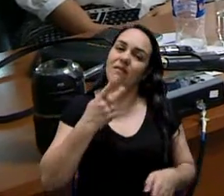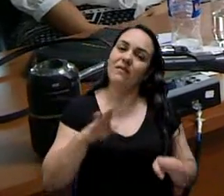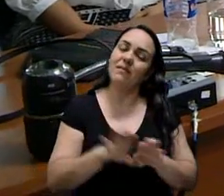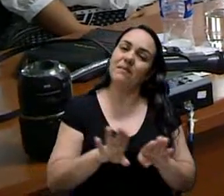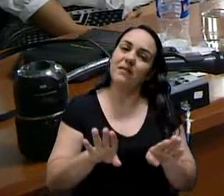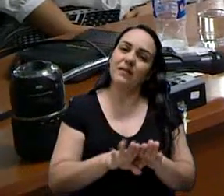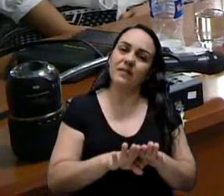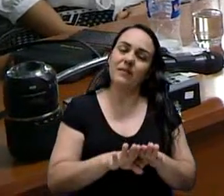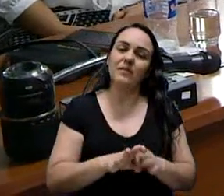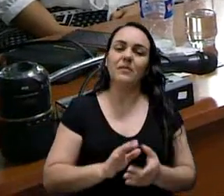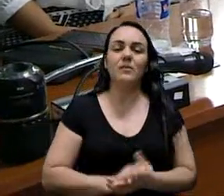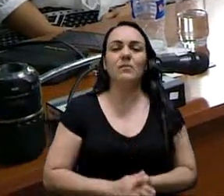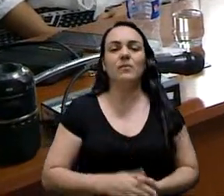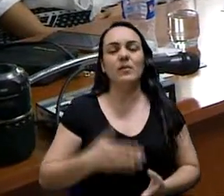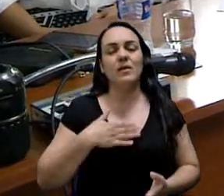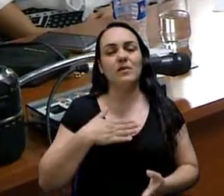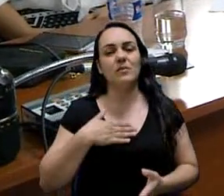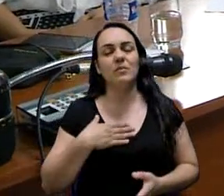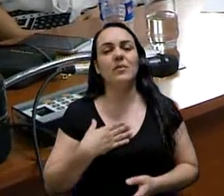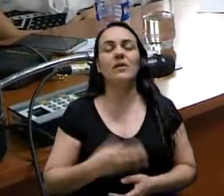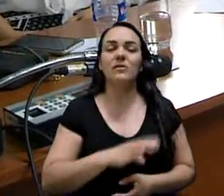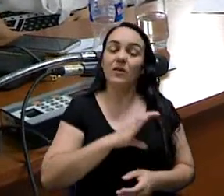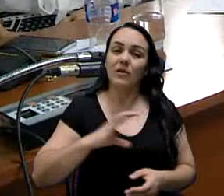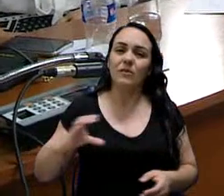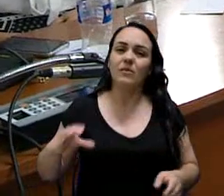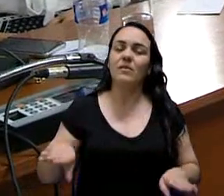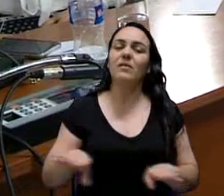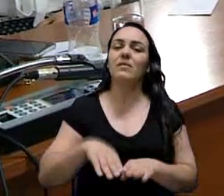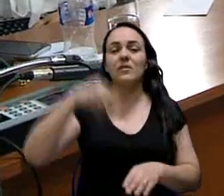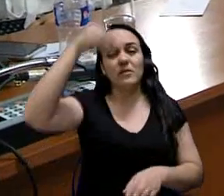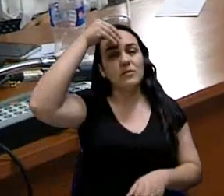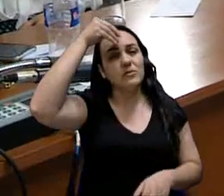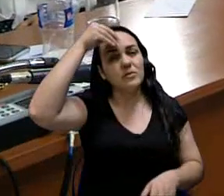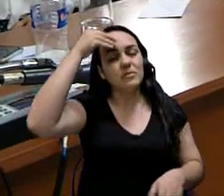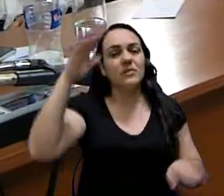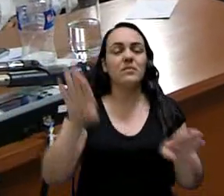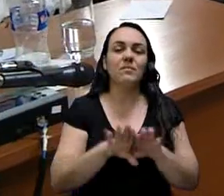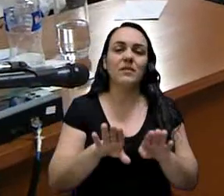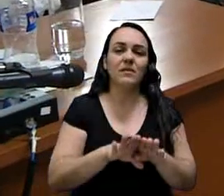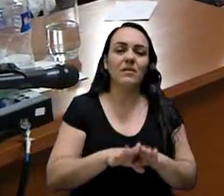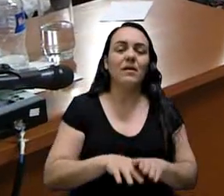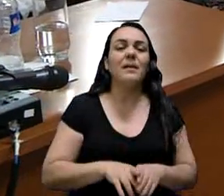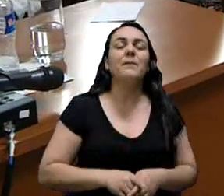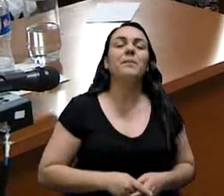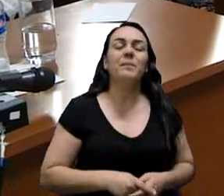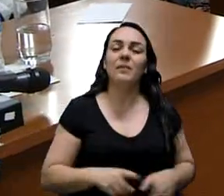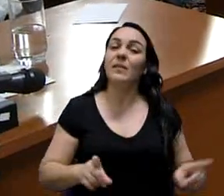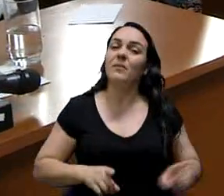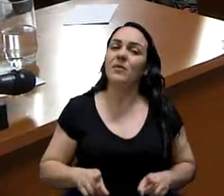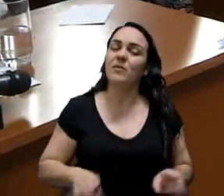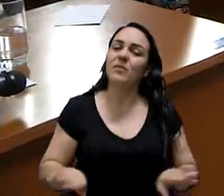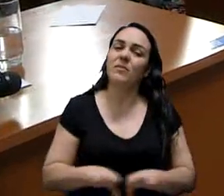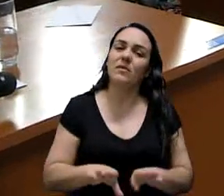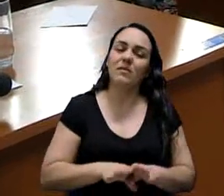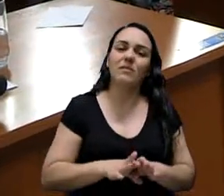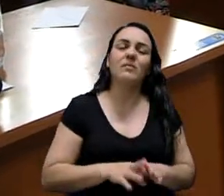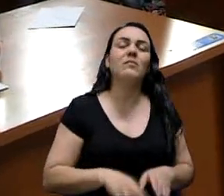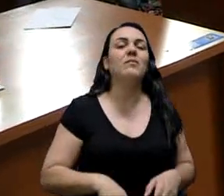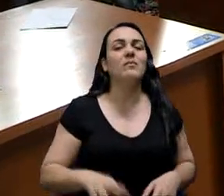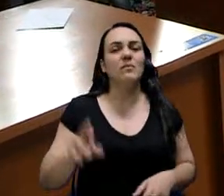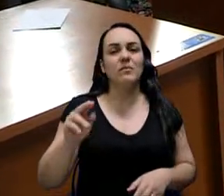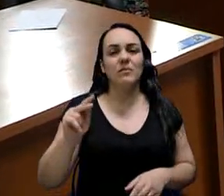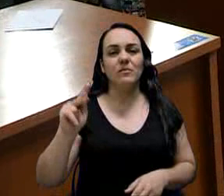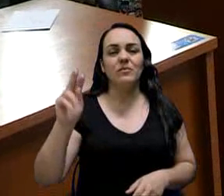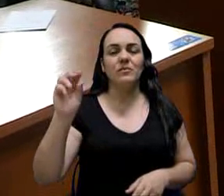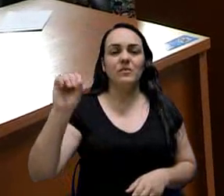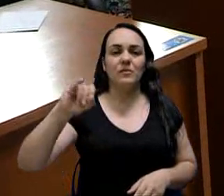além dos meus cunhados, sobrinhos que já foram nominados, da minha prima e do meu primo José Roque Antunes de